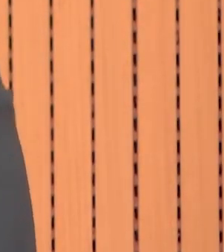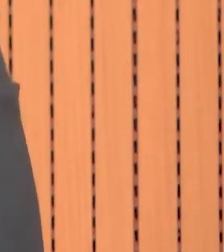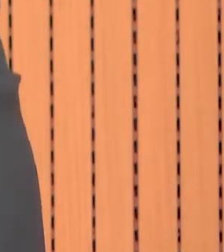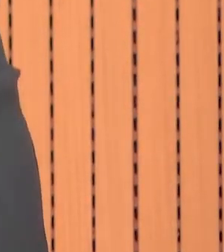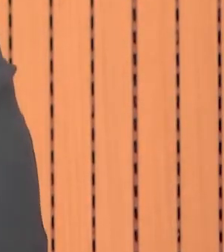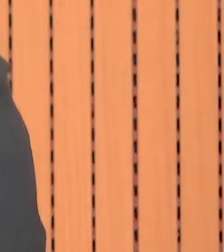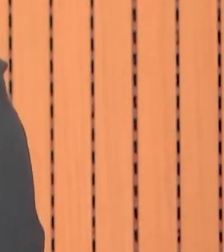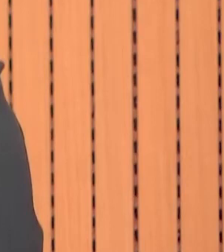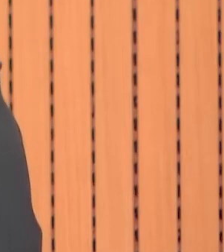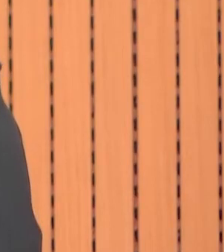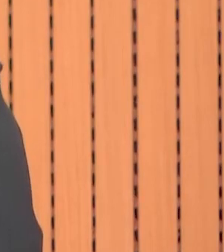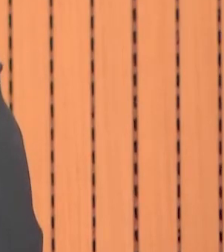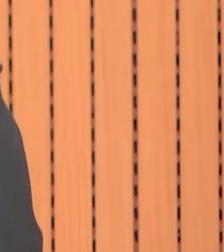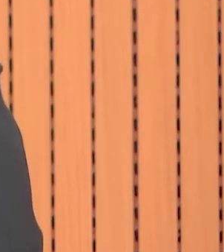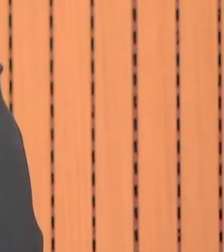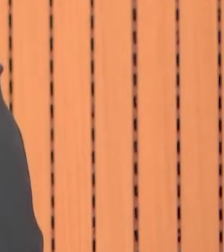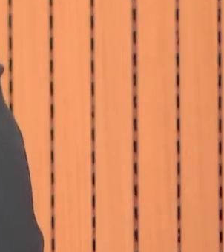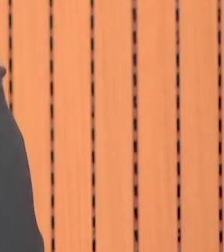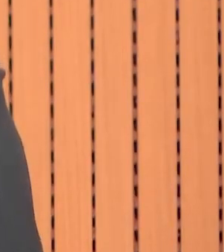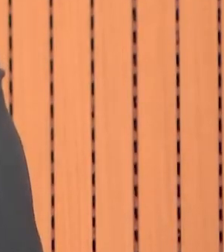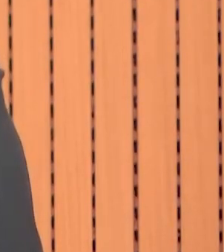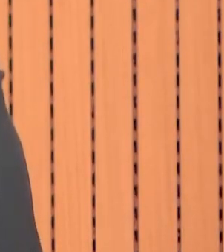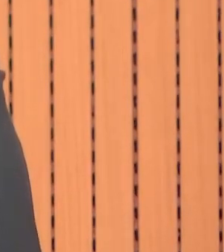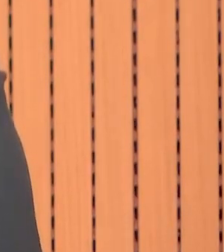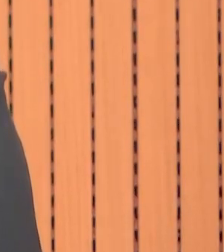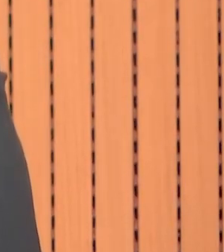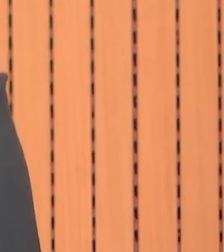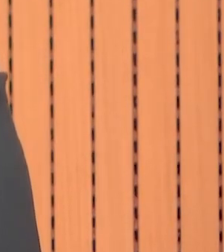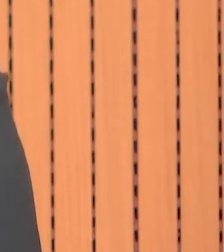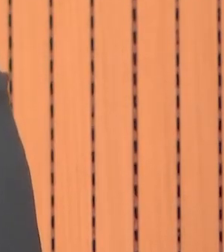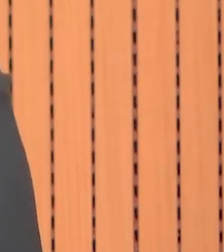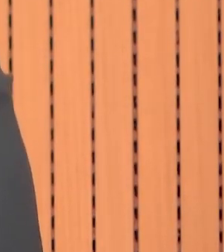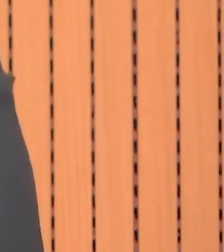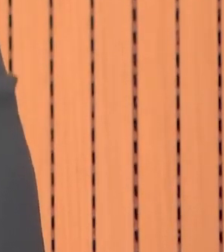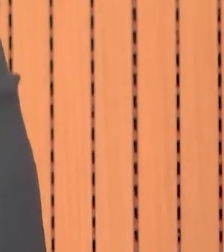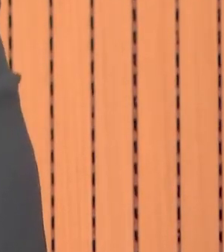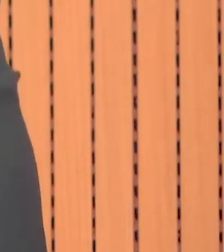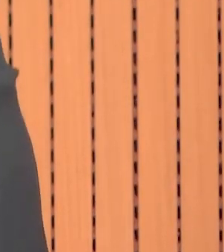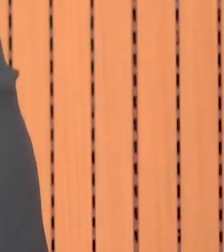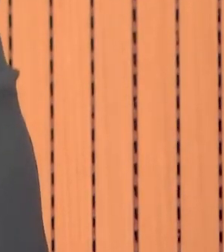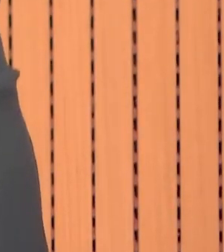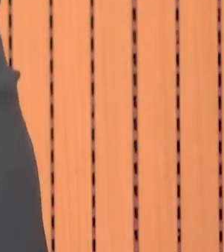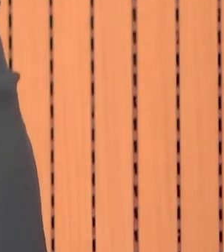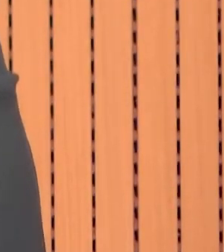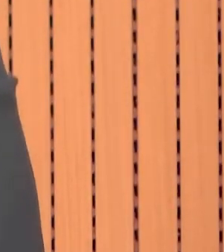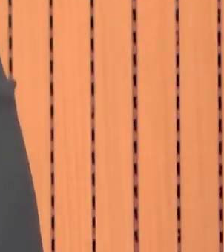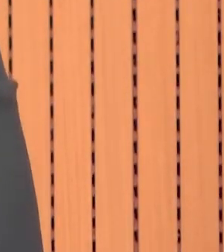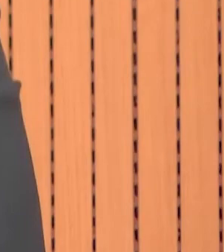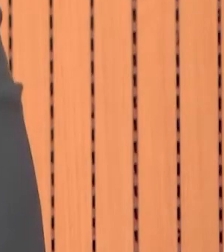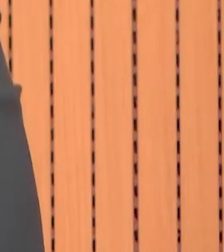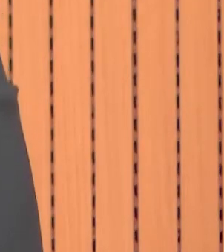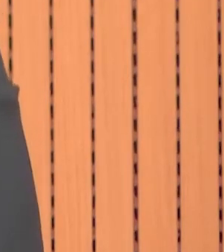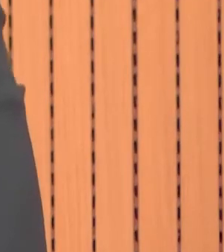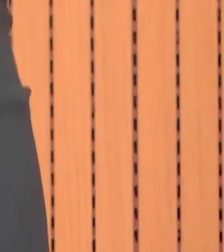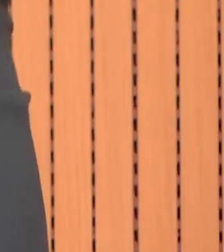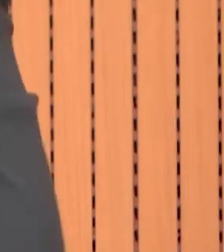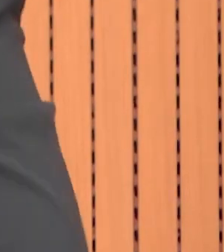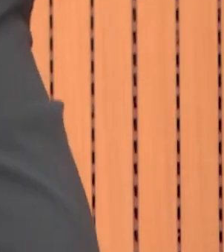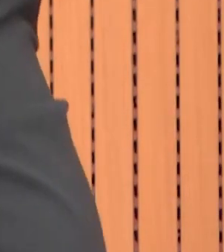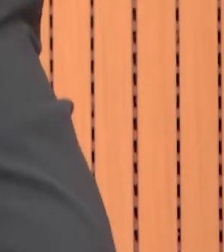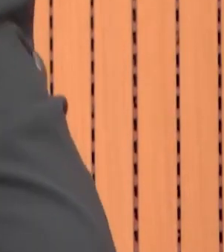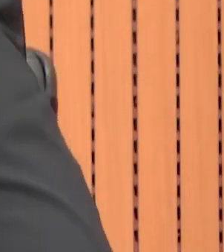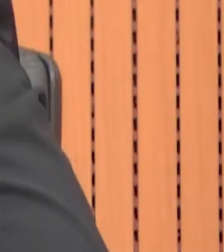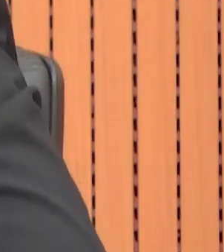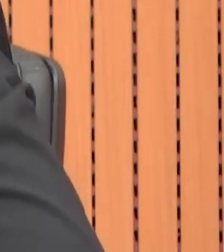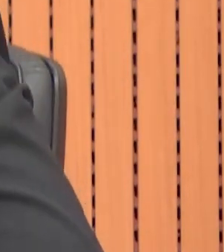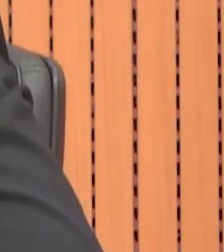digamos assim, a qualidade de assistência na UPA Anchieta Metropolitana, que talvez, depois da Campo Grande, é uma das maiores de Campinas, porque ela